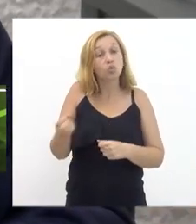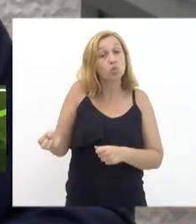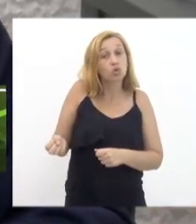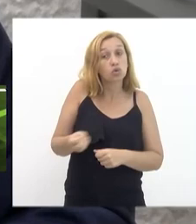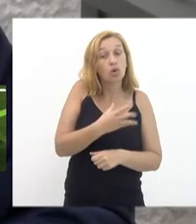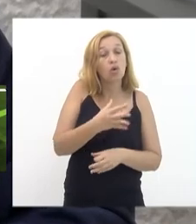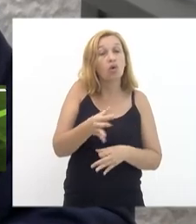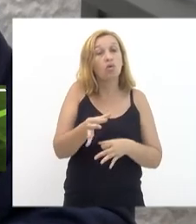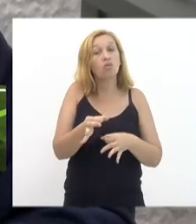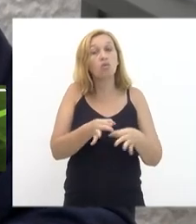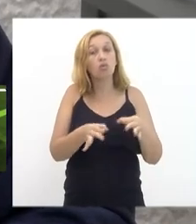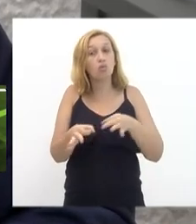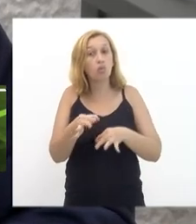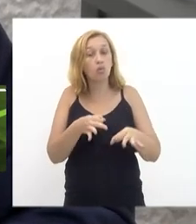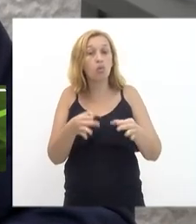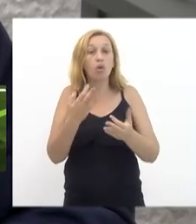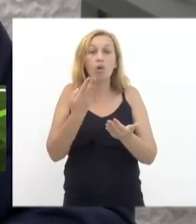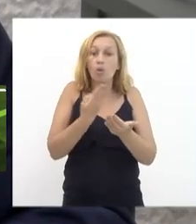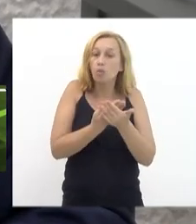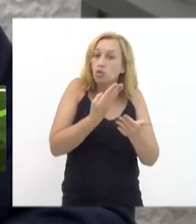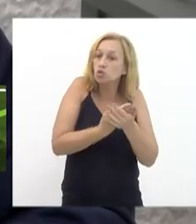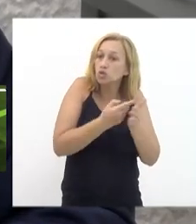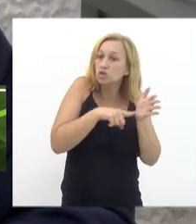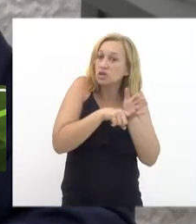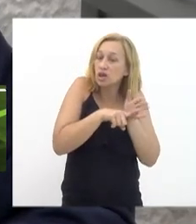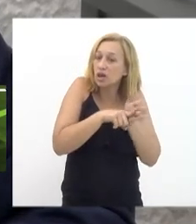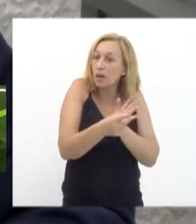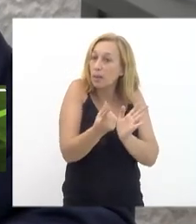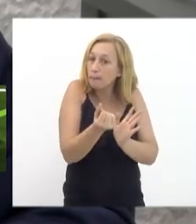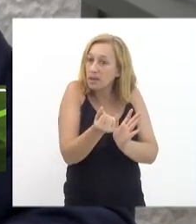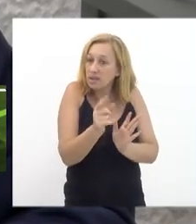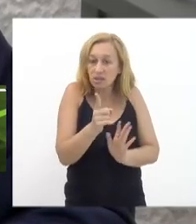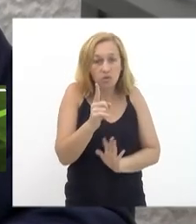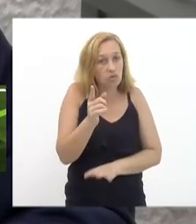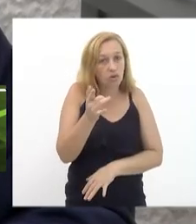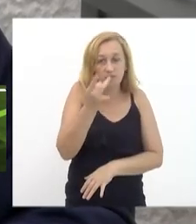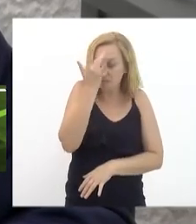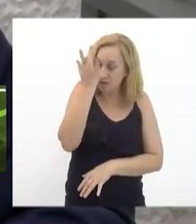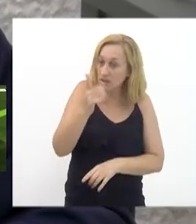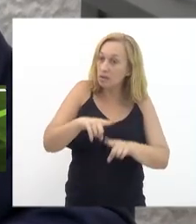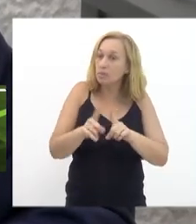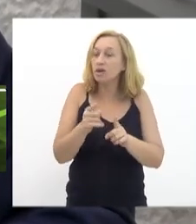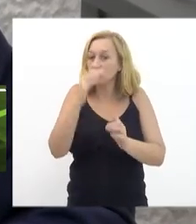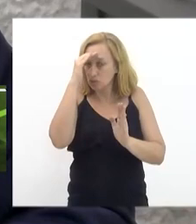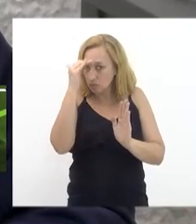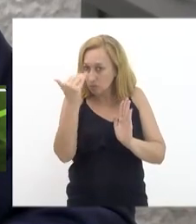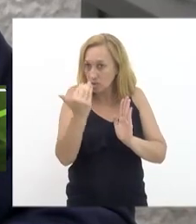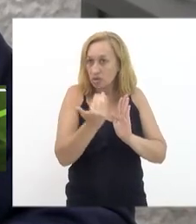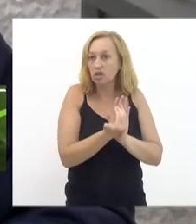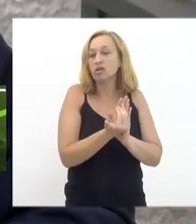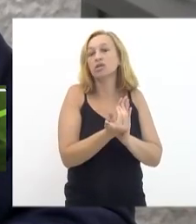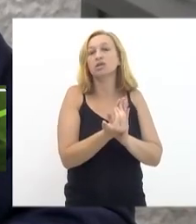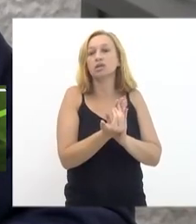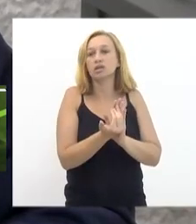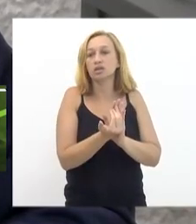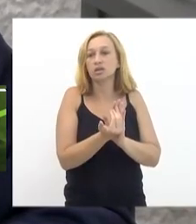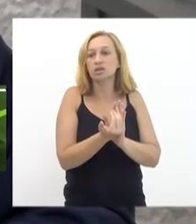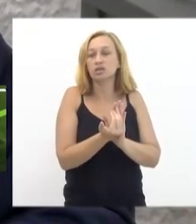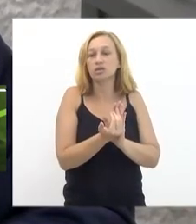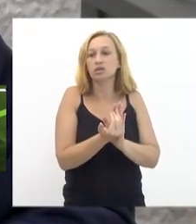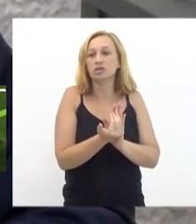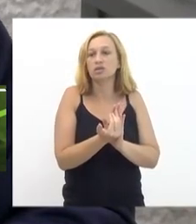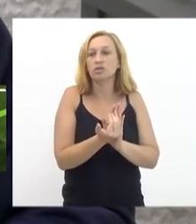planilha uma nova pesquisa de preço não foi uma tarefa simples mas nós cumprimos o Tratado